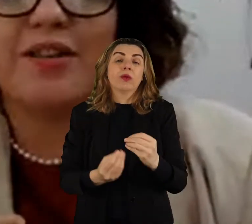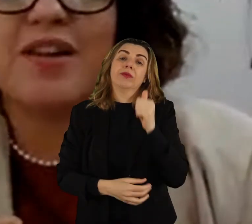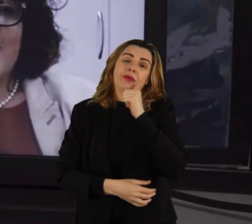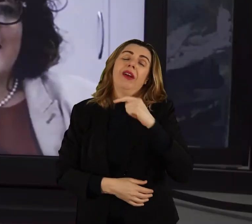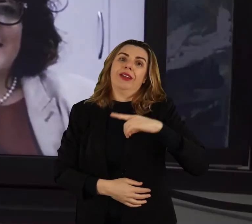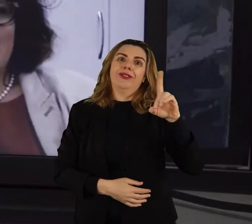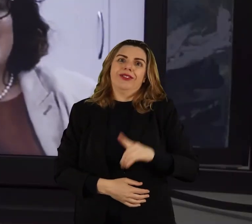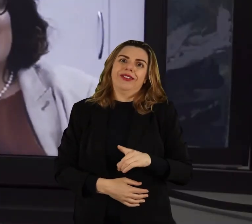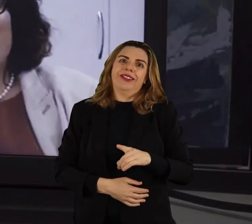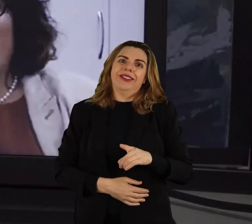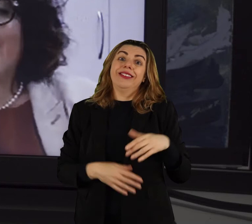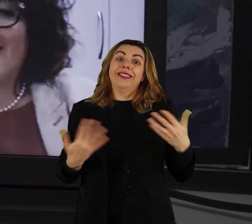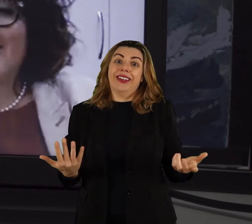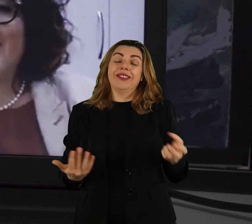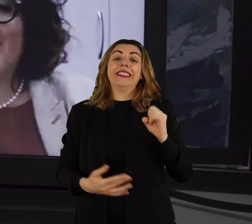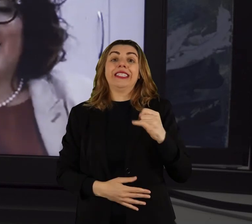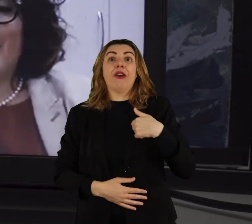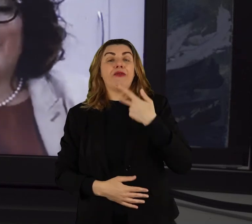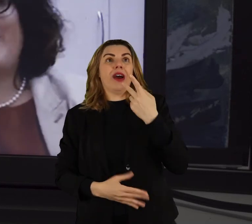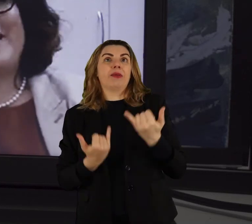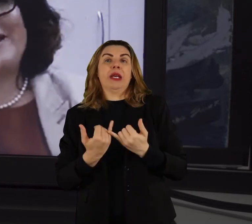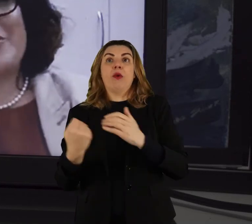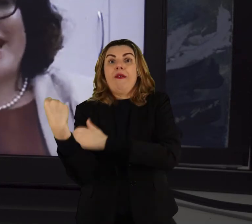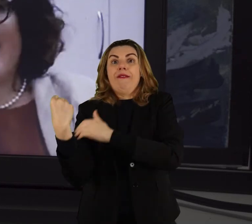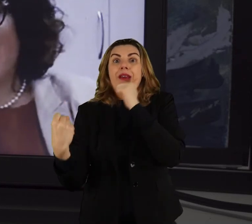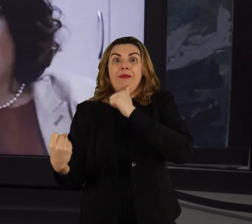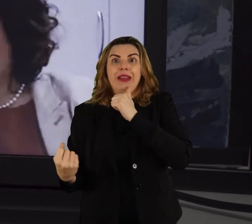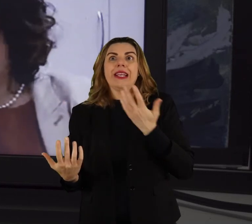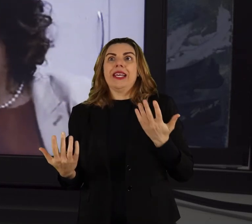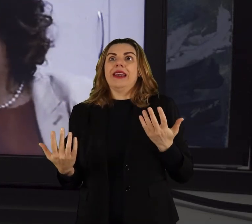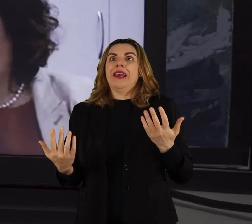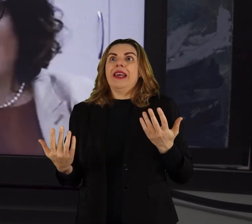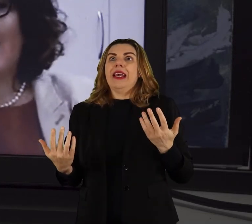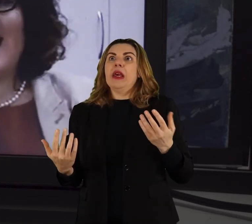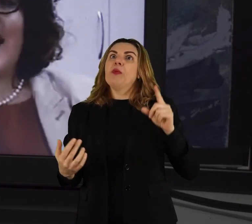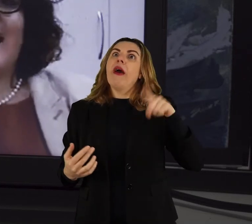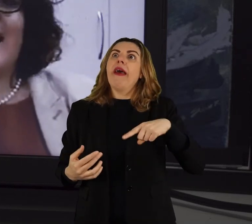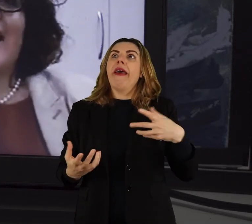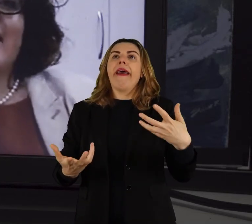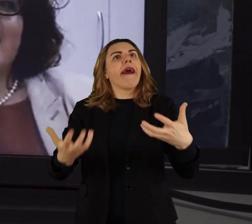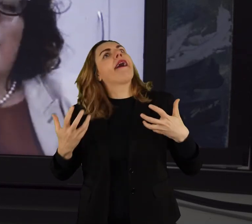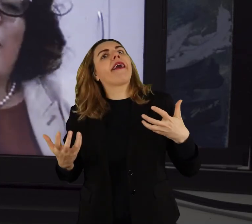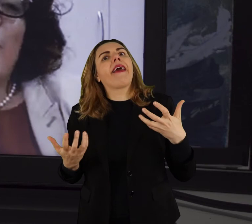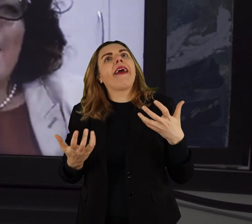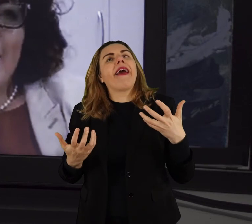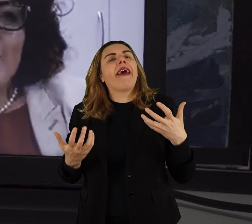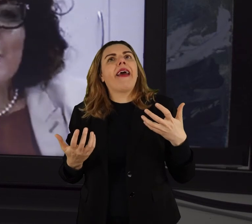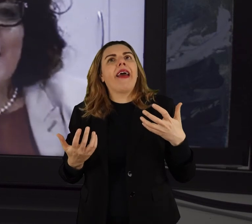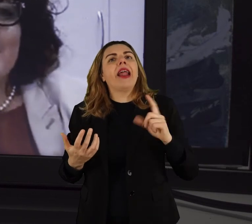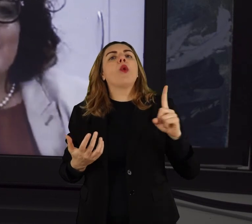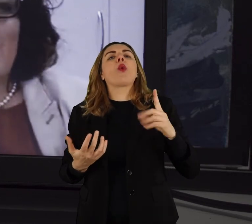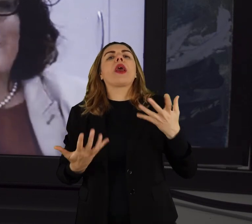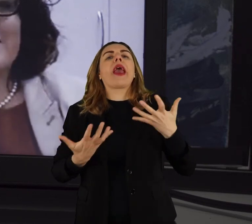tenham direitos. Então, se a gente fala que o feminismo toca nos óculos, ele quer não ocupar